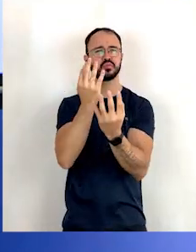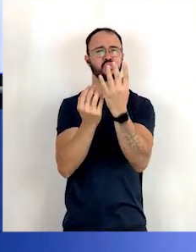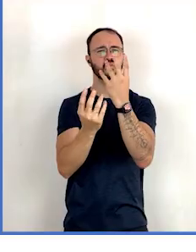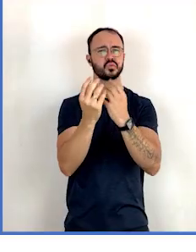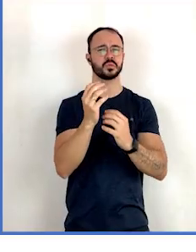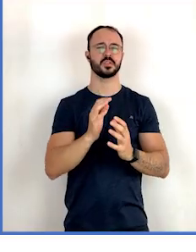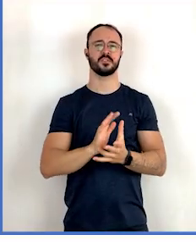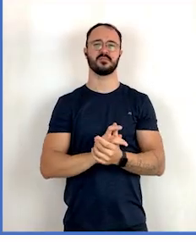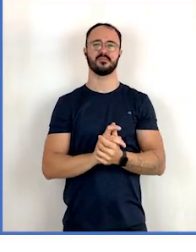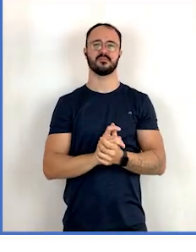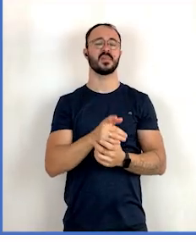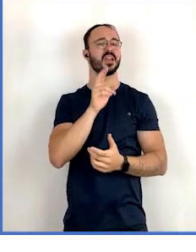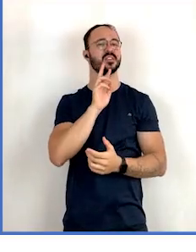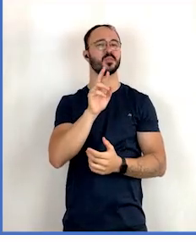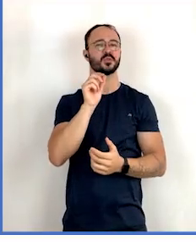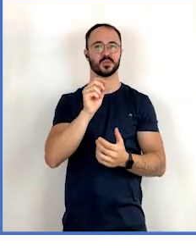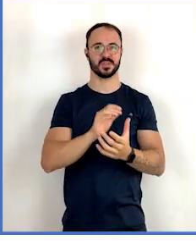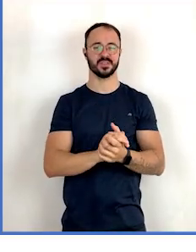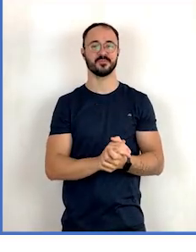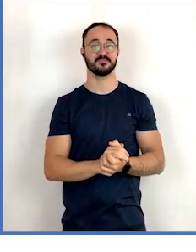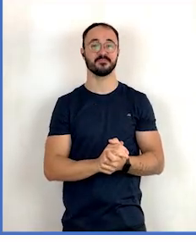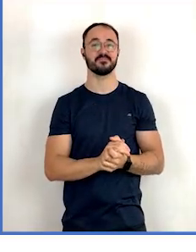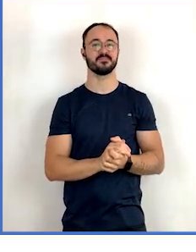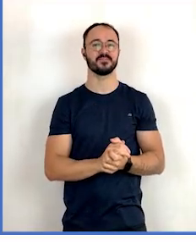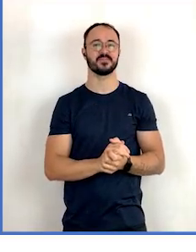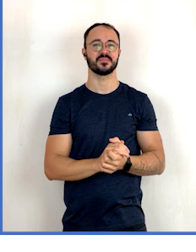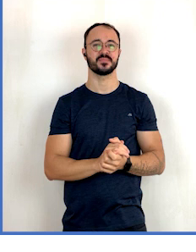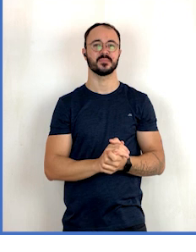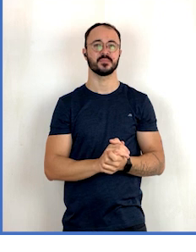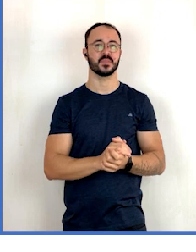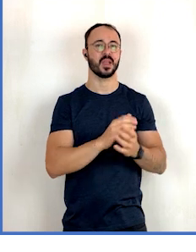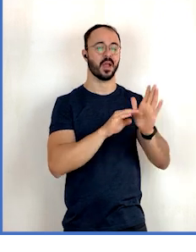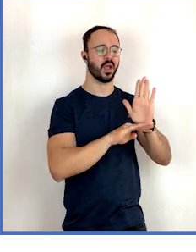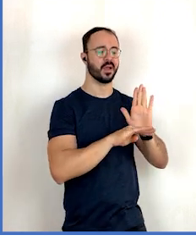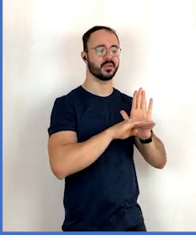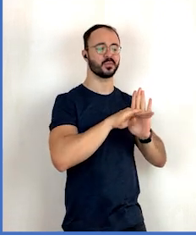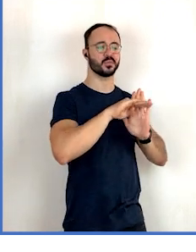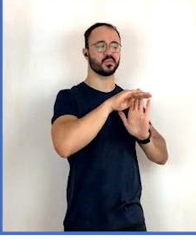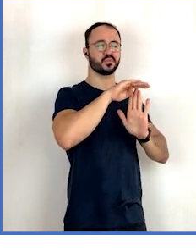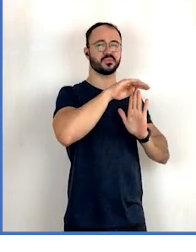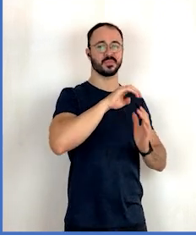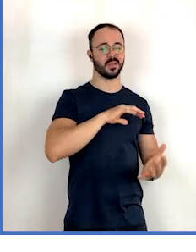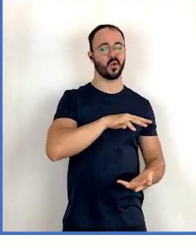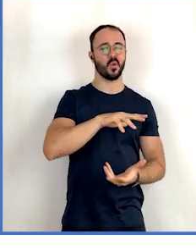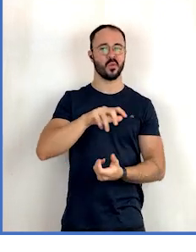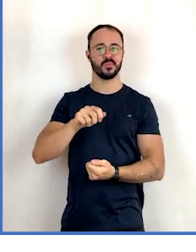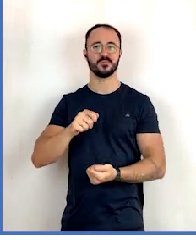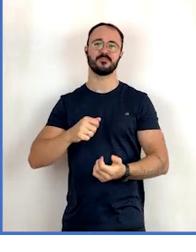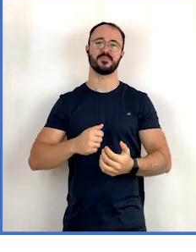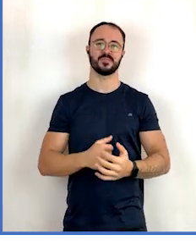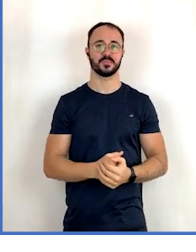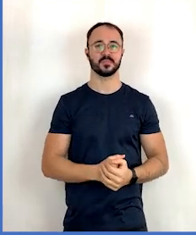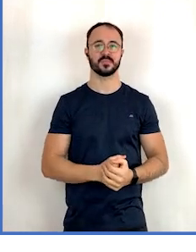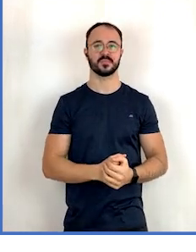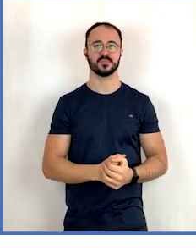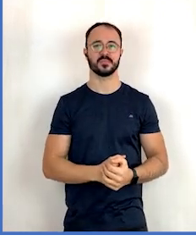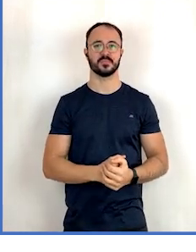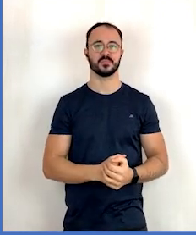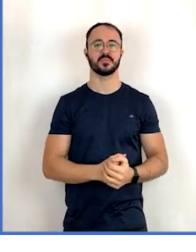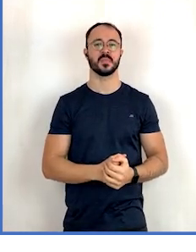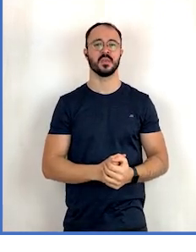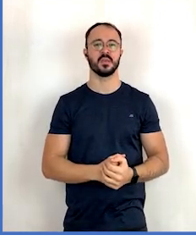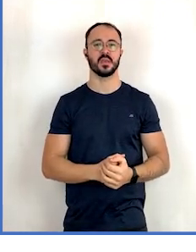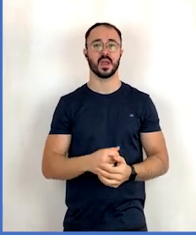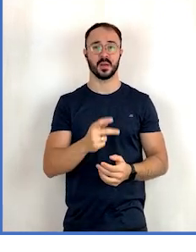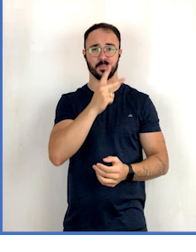dos fenômenos pode ser o aquecimento global. Considerado por inúmeros cientistas como um fenômeno provocado pelo homem em função do